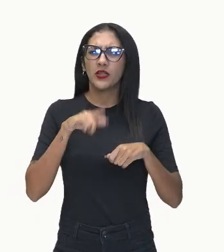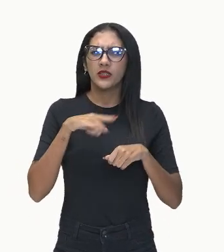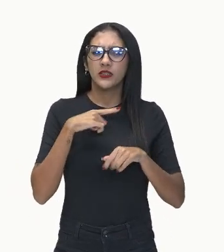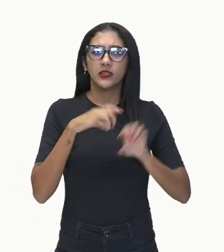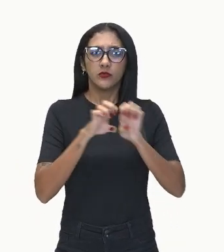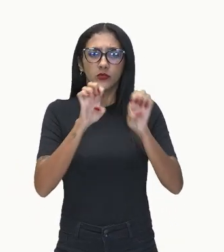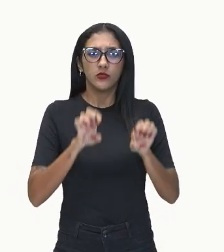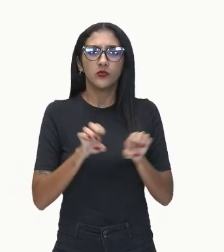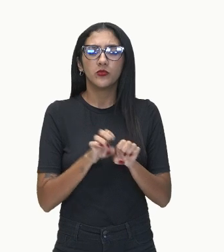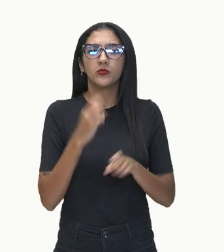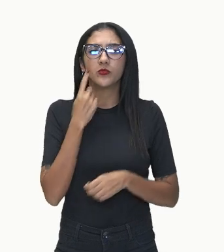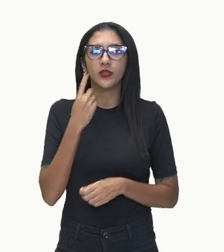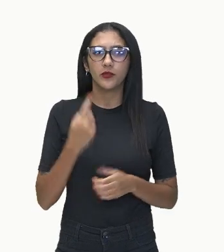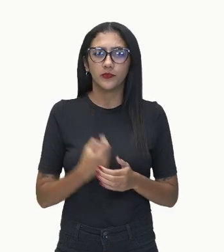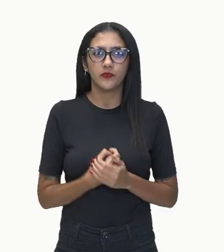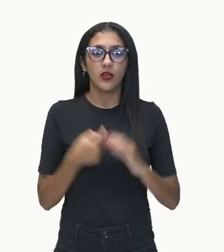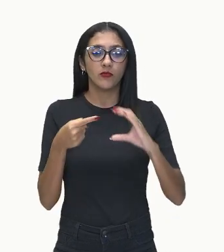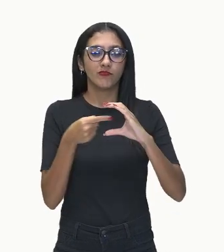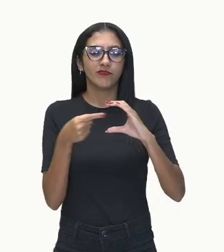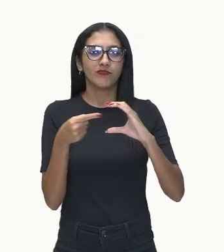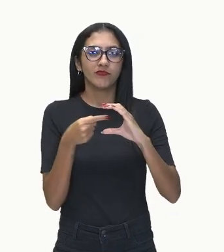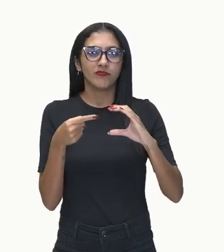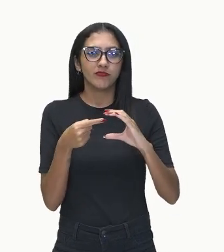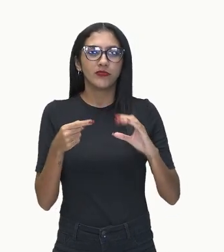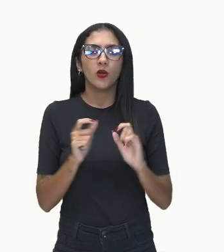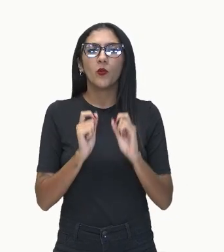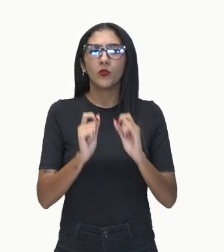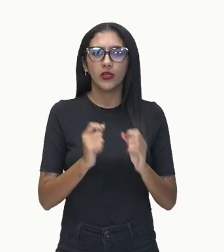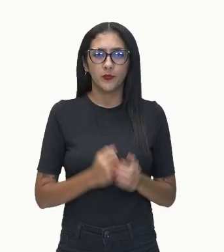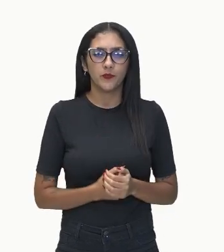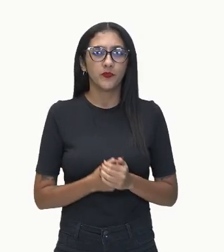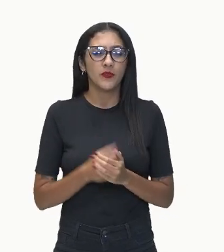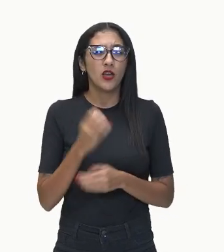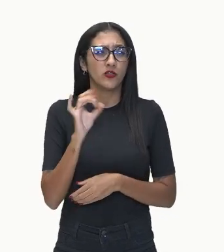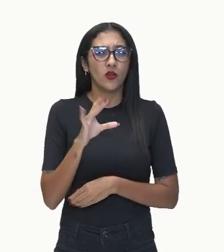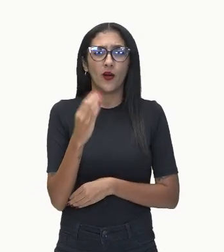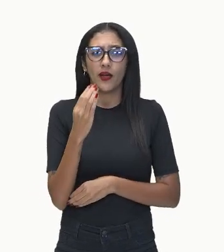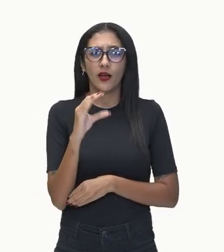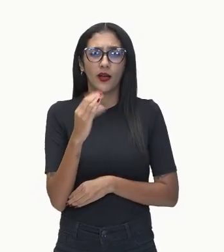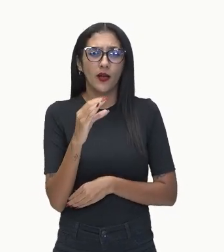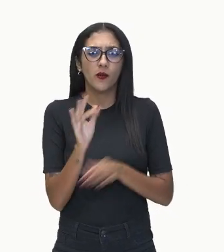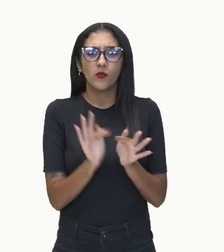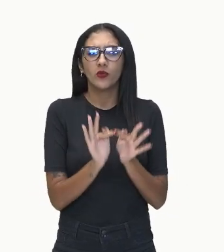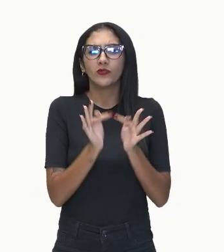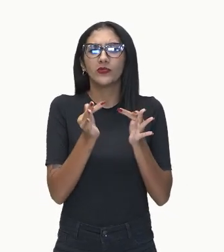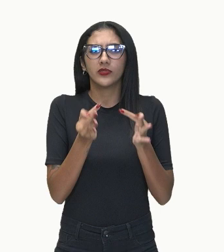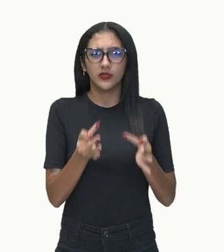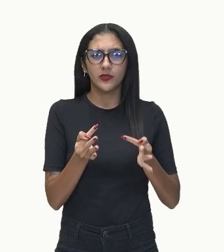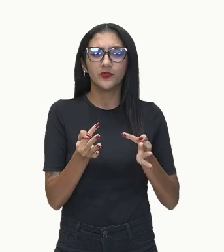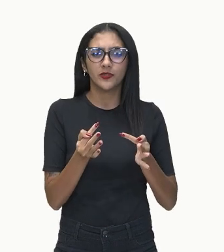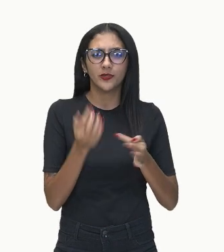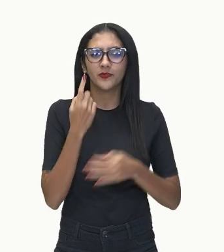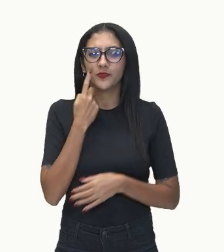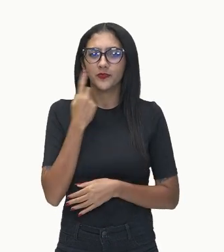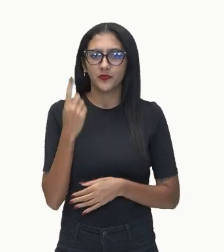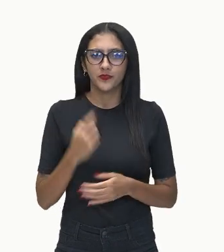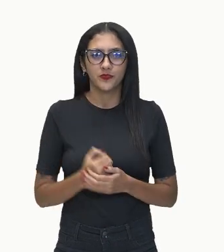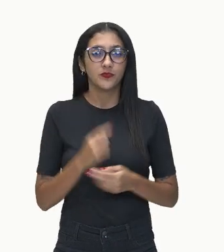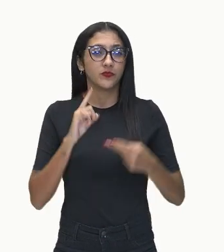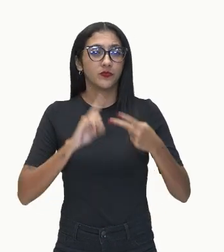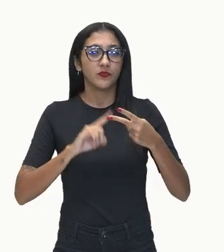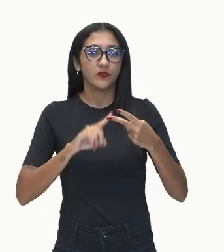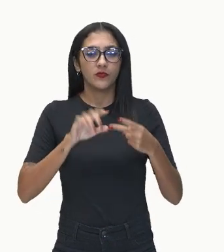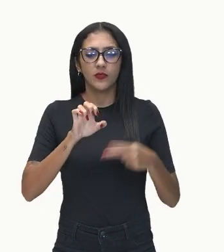ter a hidroxila ligada a carbono saturado, ou seja, aquele que só tem ligação simples. Um composto para ser um